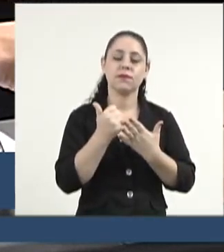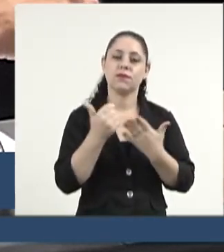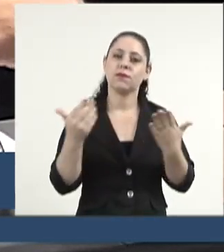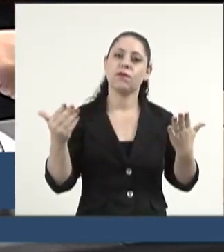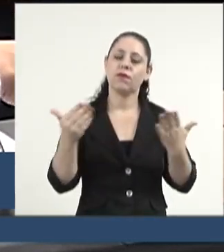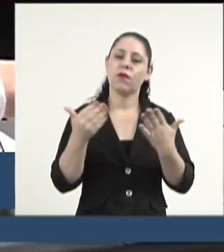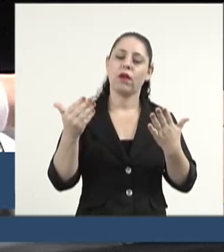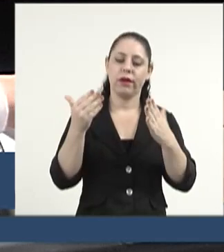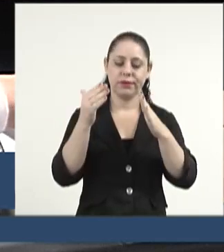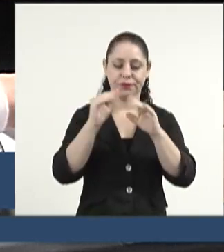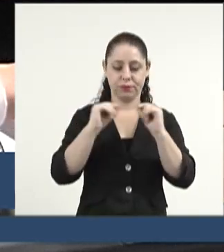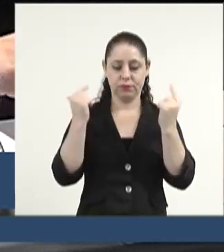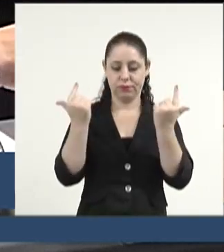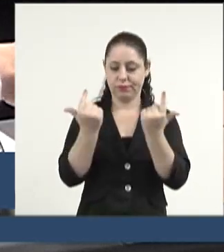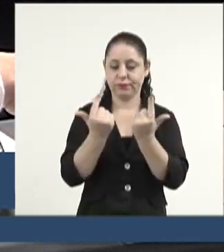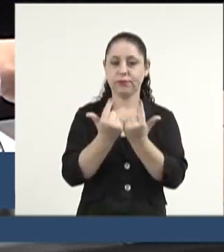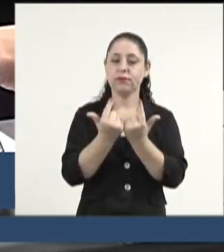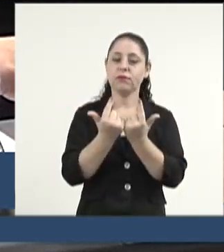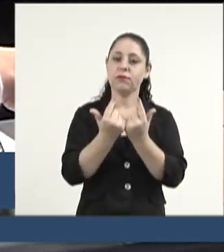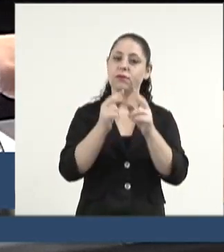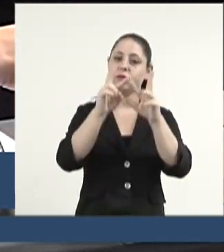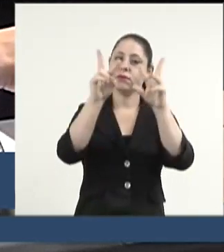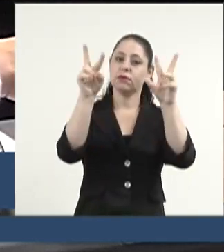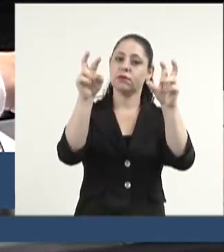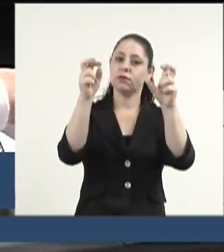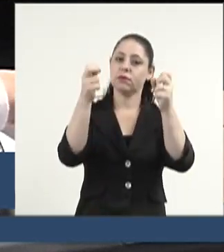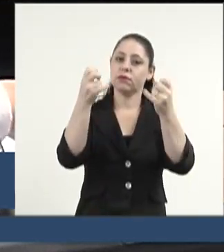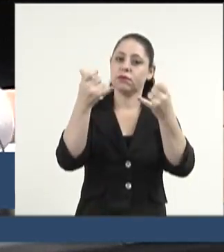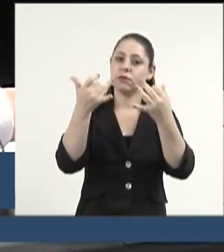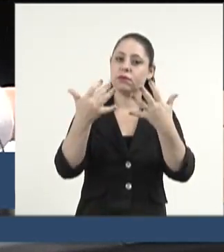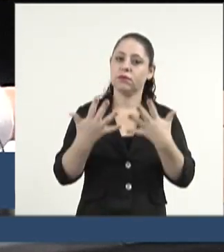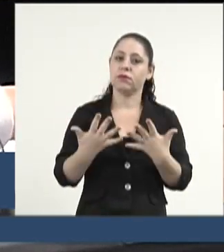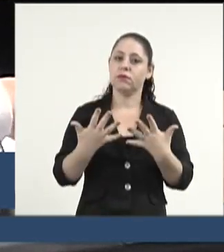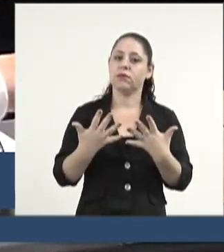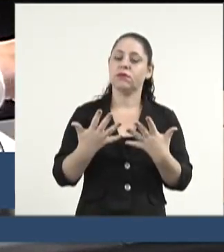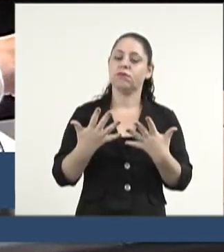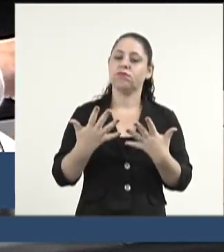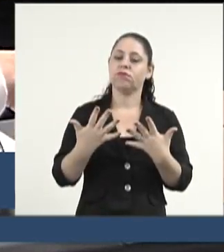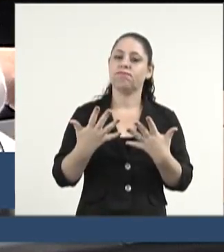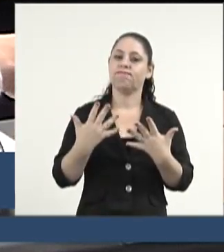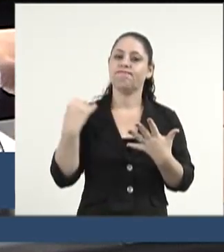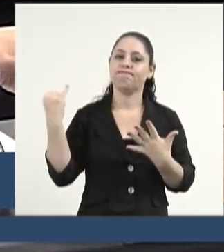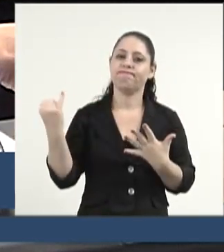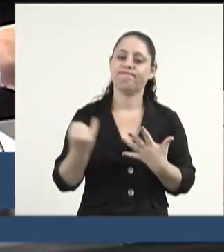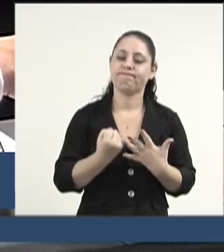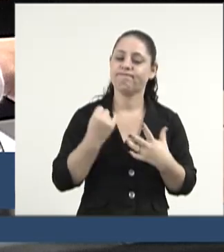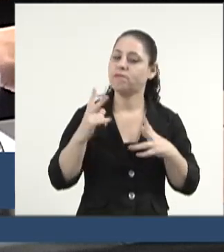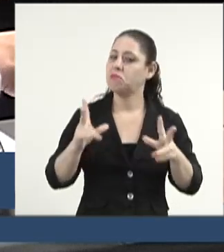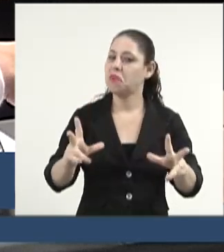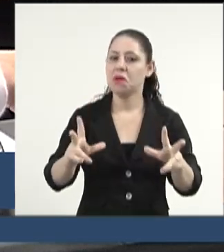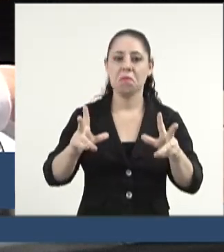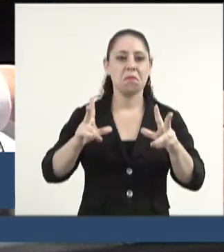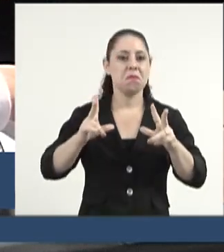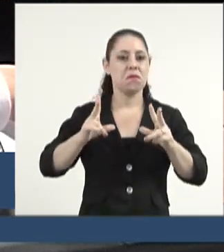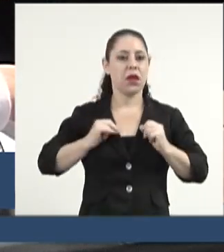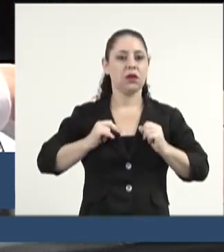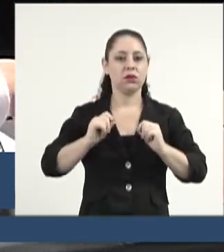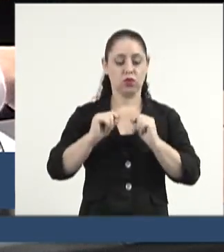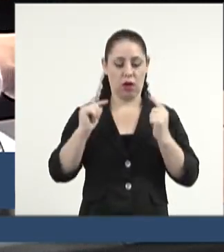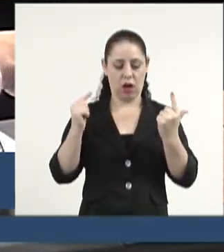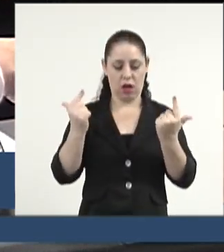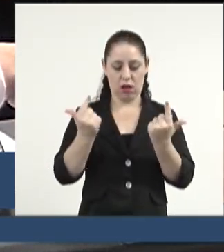desta Casa de Leis a abordagem de um assunto tão importante e que merece, por parte da